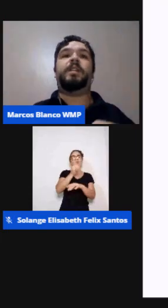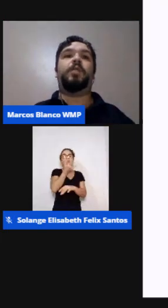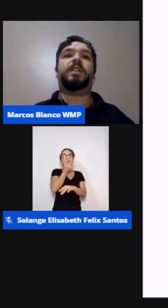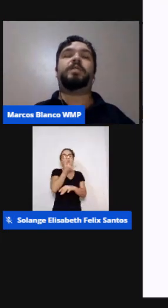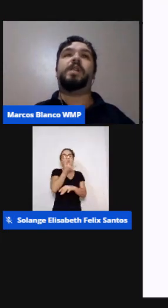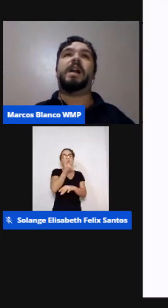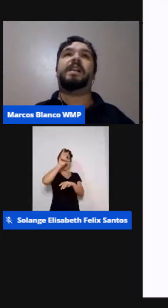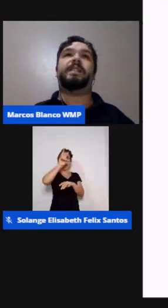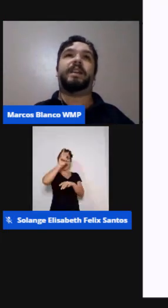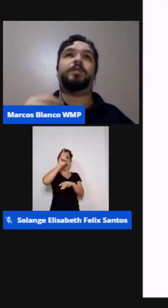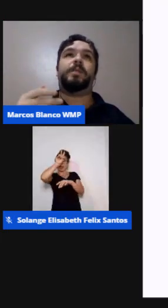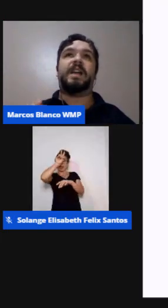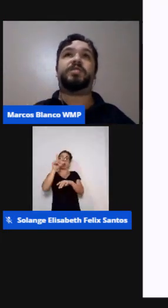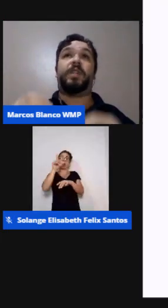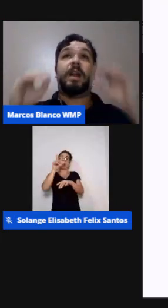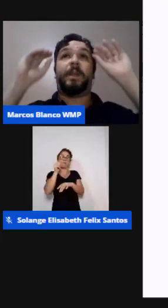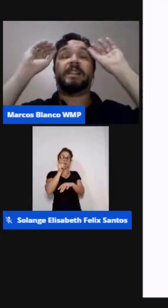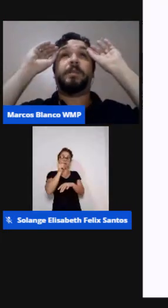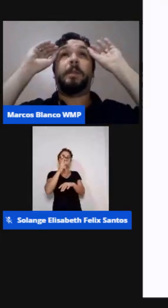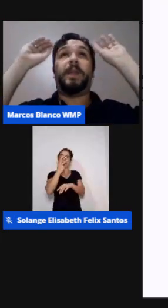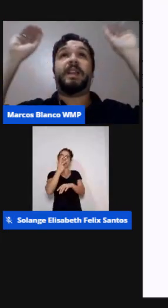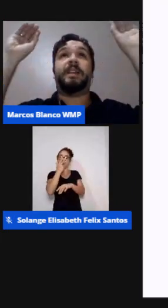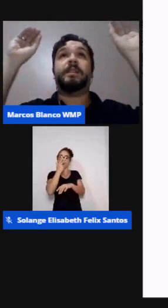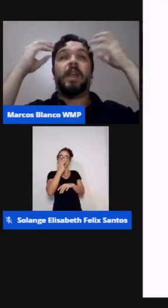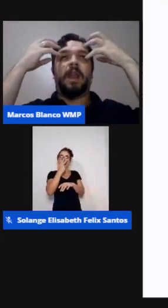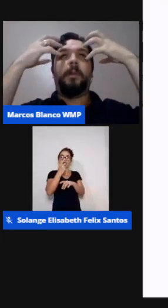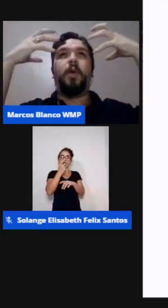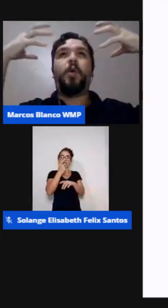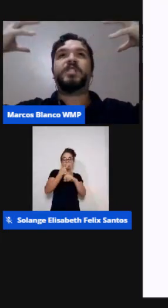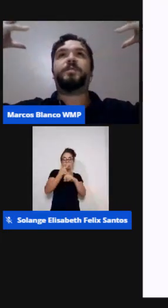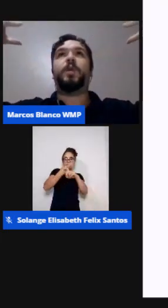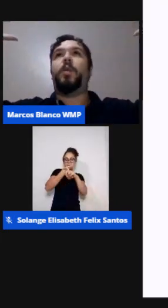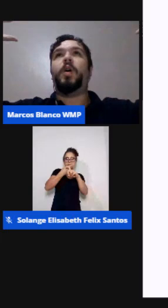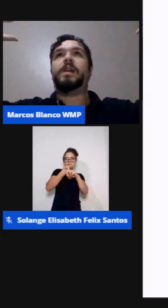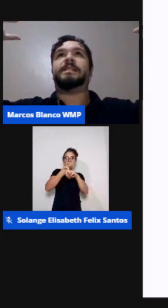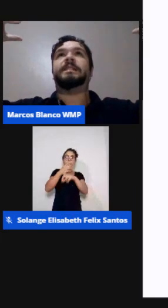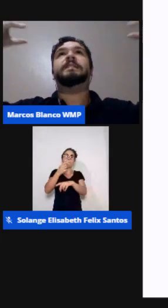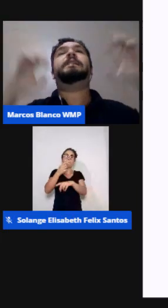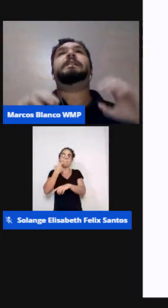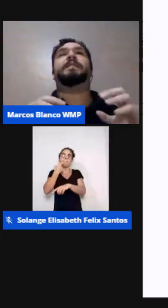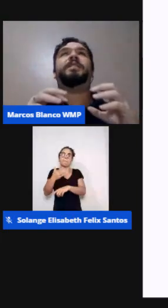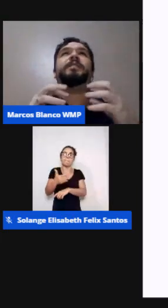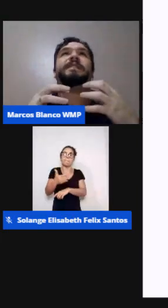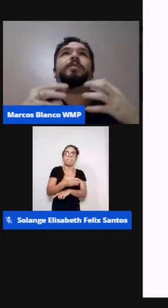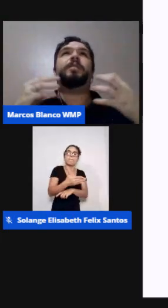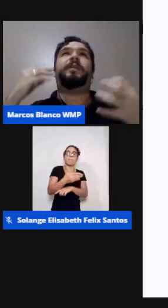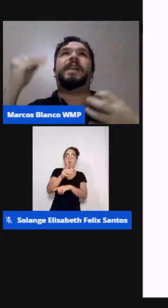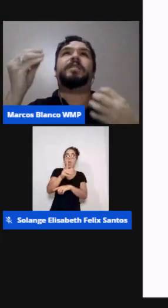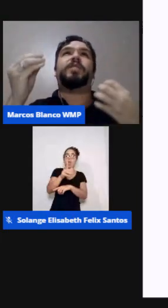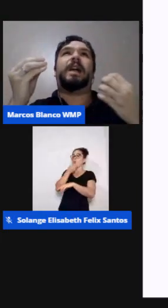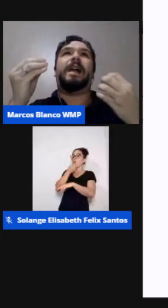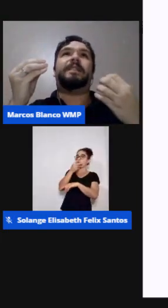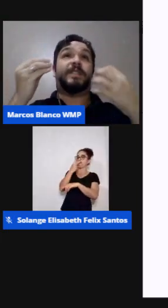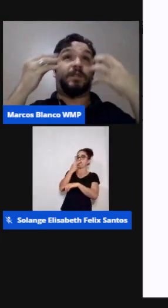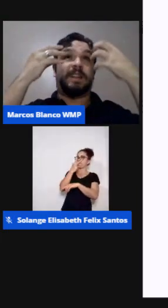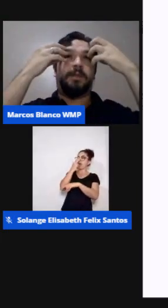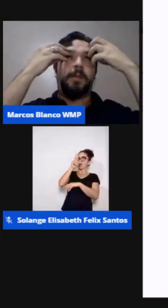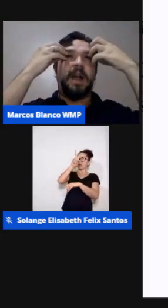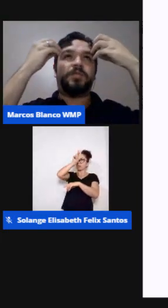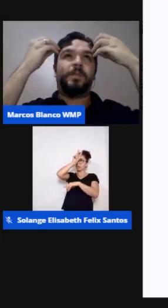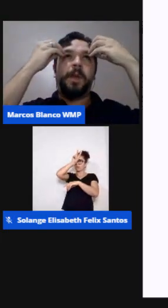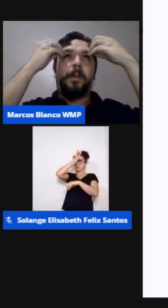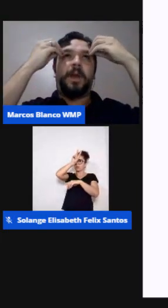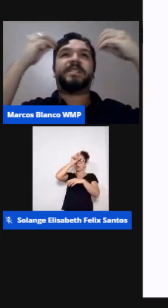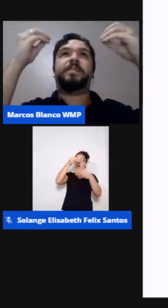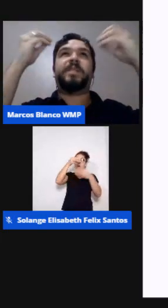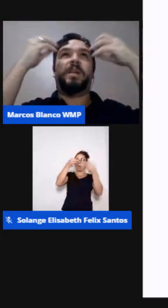peixe. Enquanto a antena do macho, ela parece uma pena. Ela é um pouco mais plumosa. Tanto que você, quando vê na sua casa, você consegue